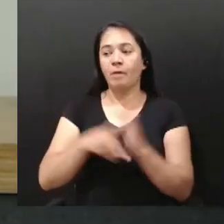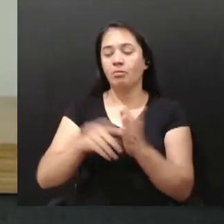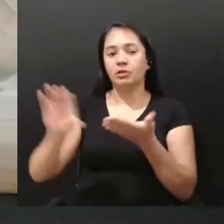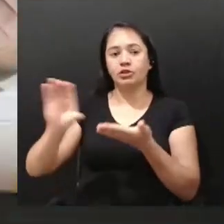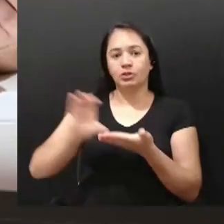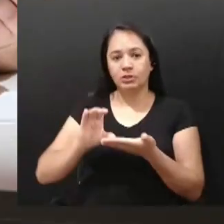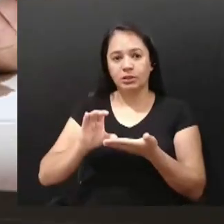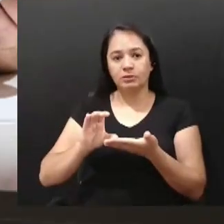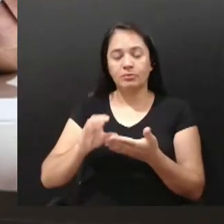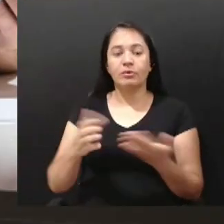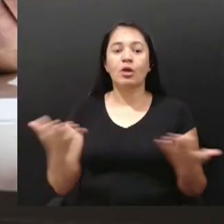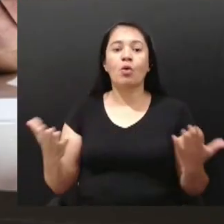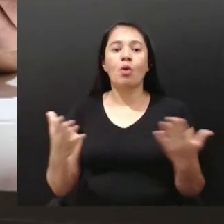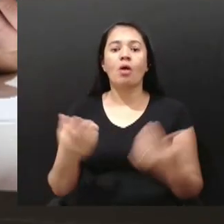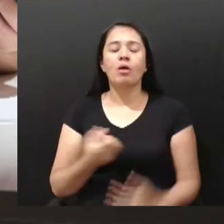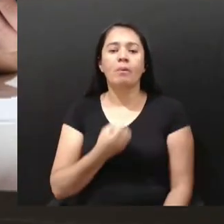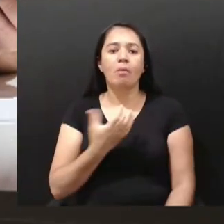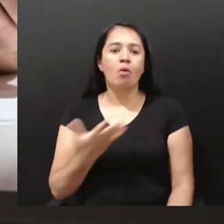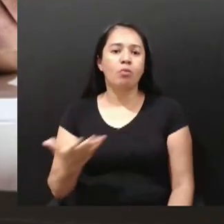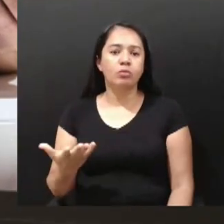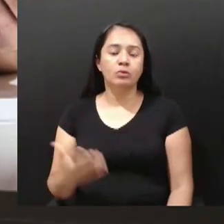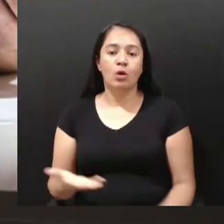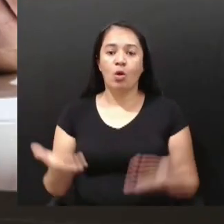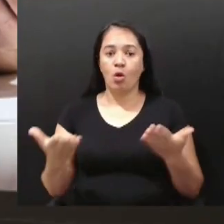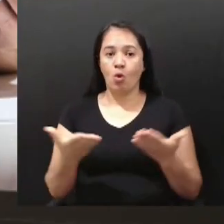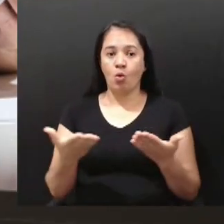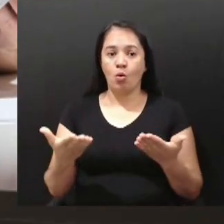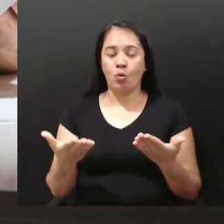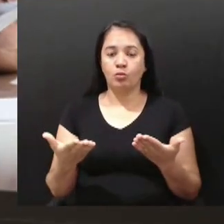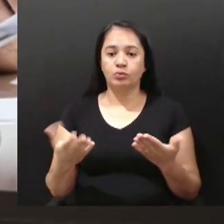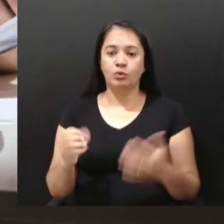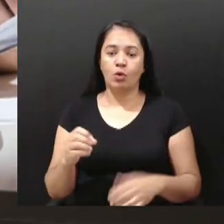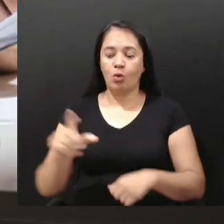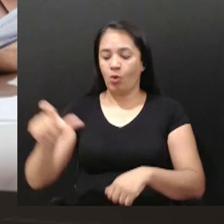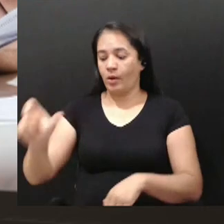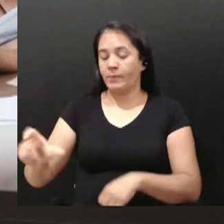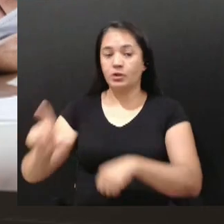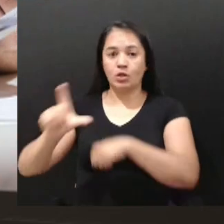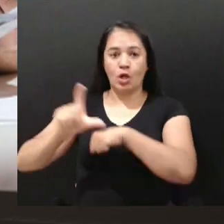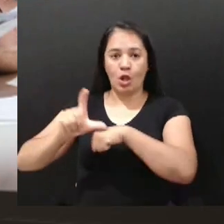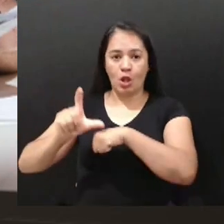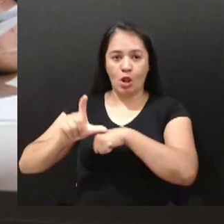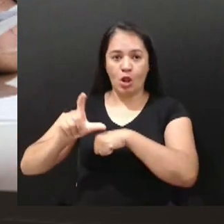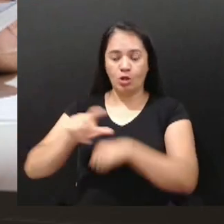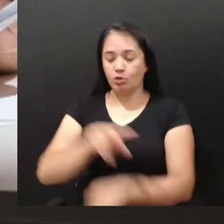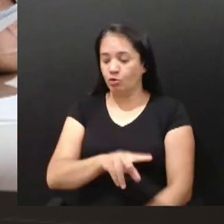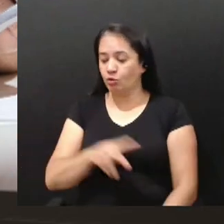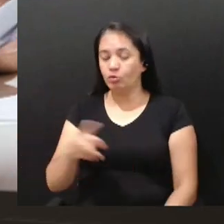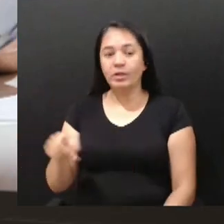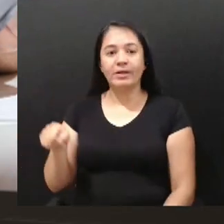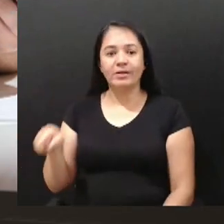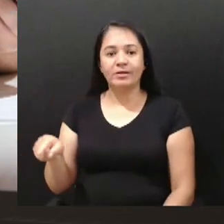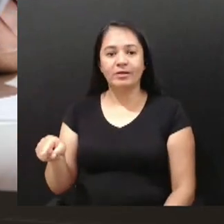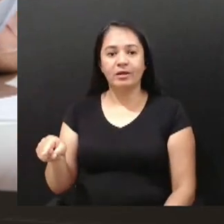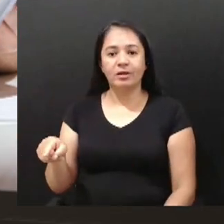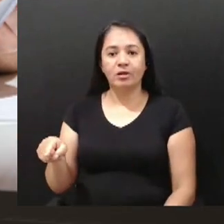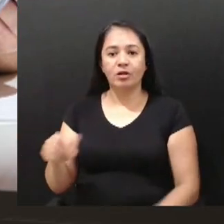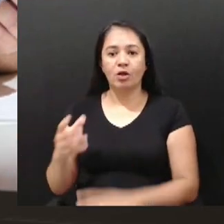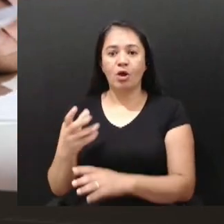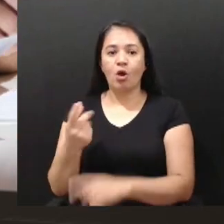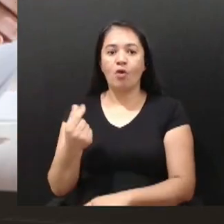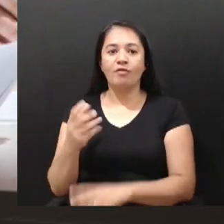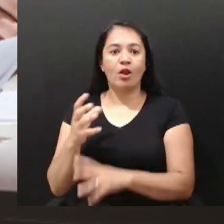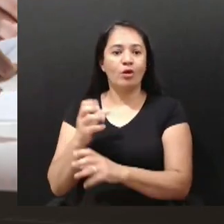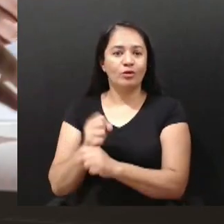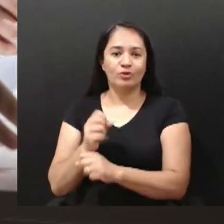é o benefício? O lojista, né, que é quem vai receber essa transferência, ele vai receber o valor integral de maneira